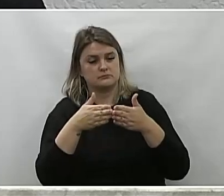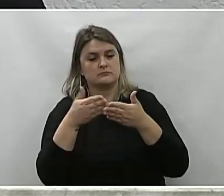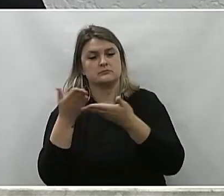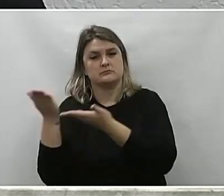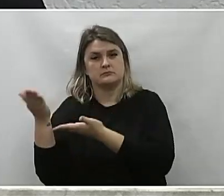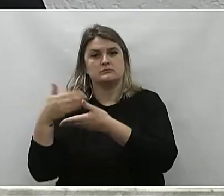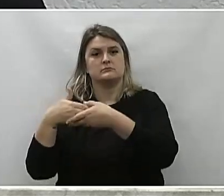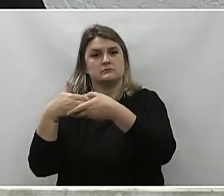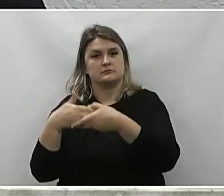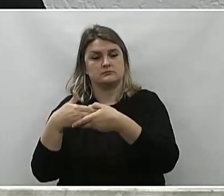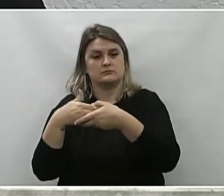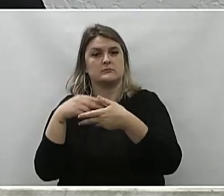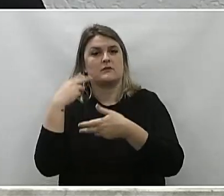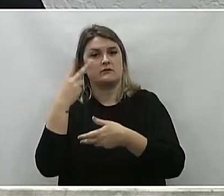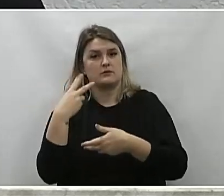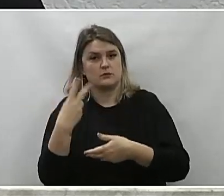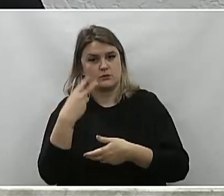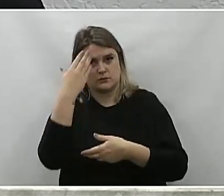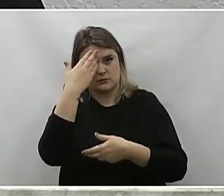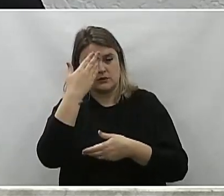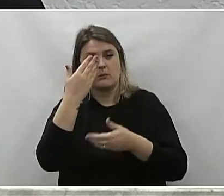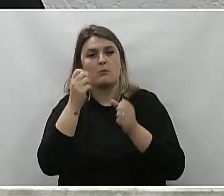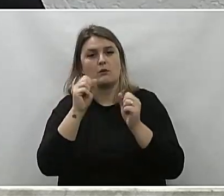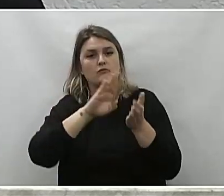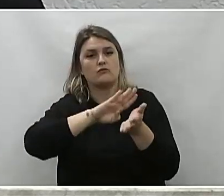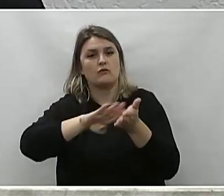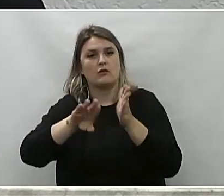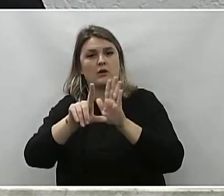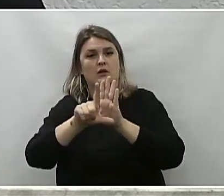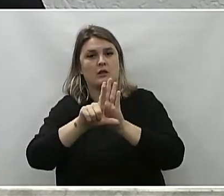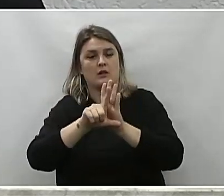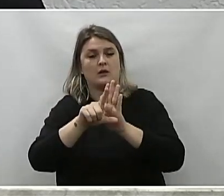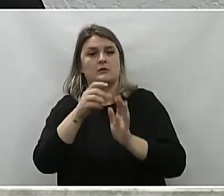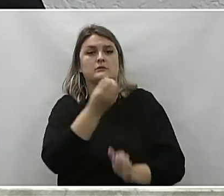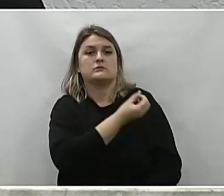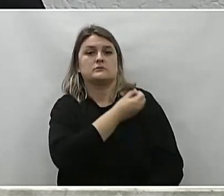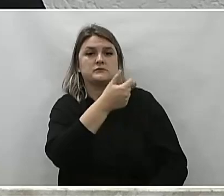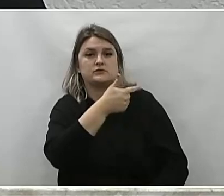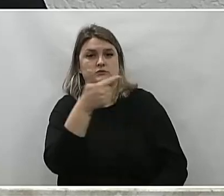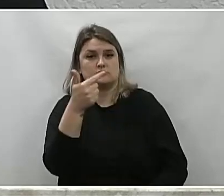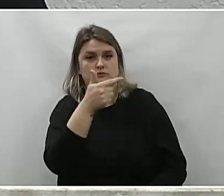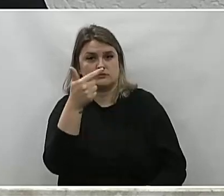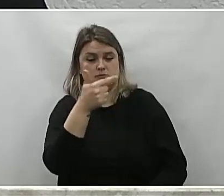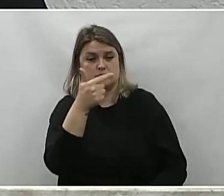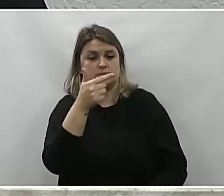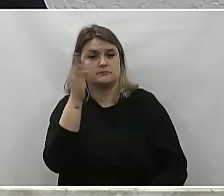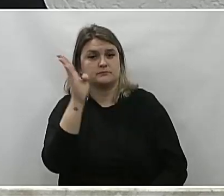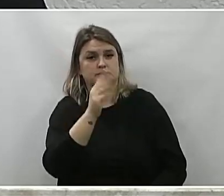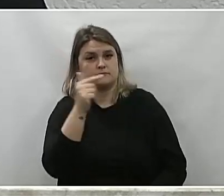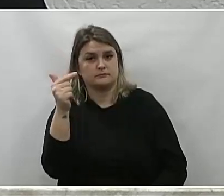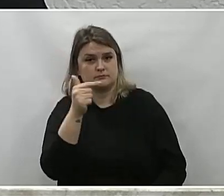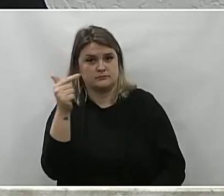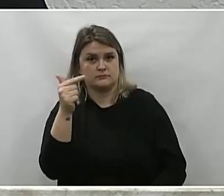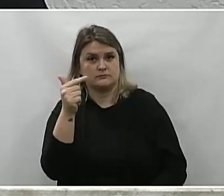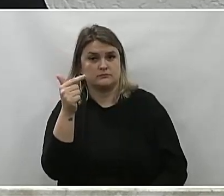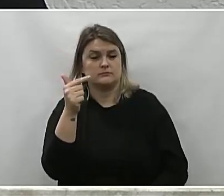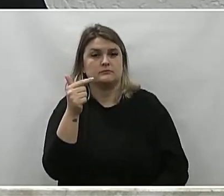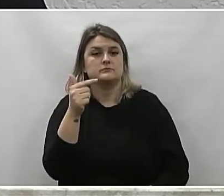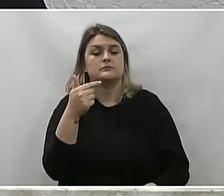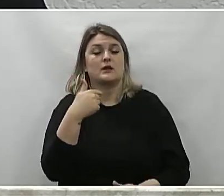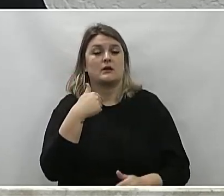cumprimentá-lo pelo presente solicita retirada do projeto de lei ordinária de número 22 de 2022